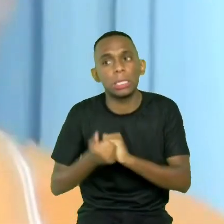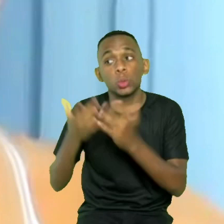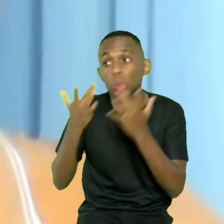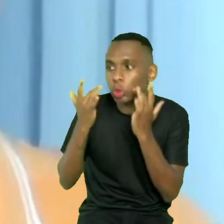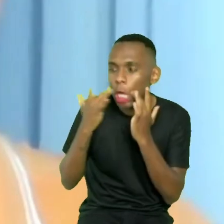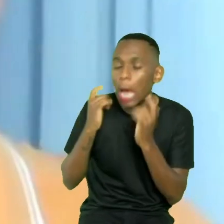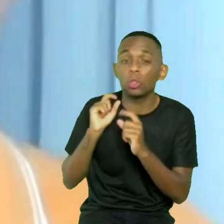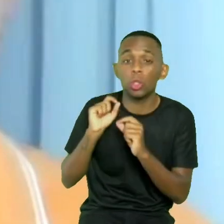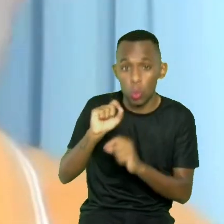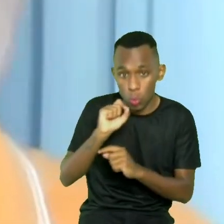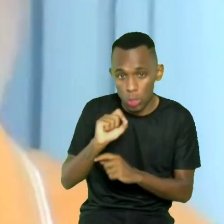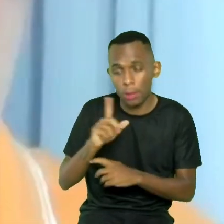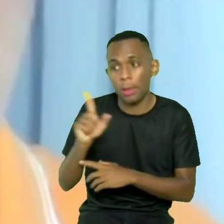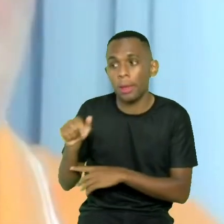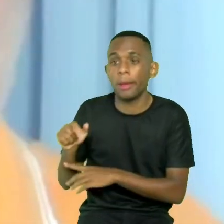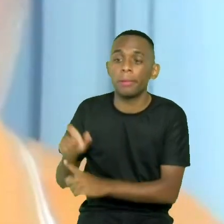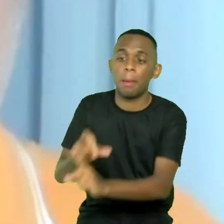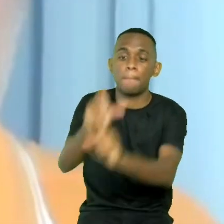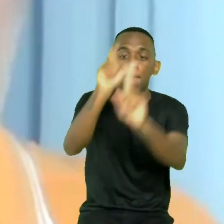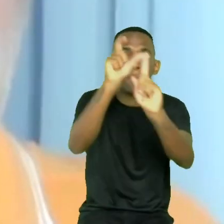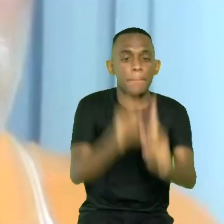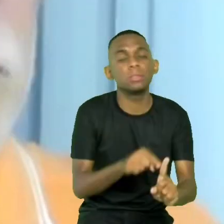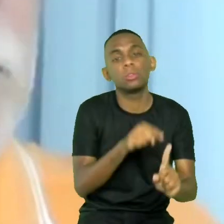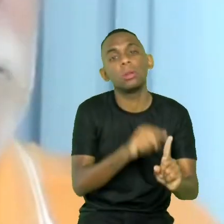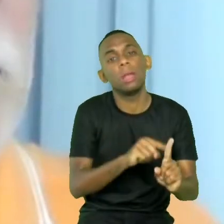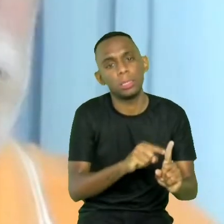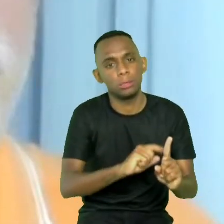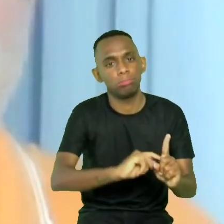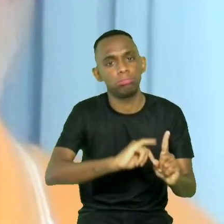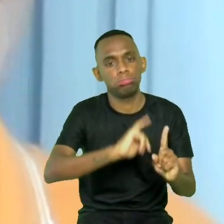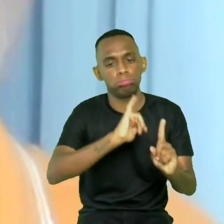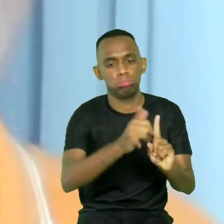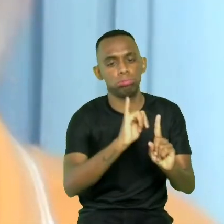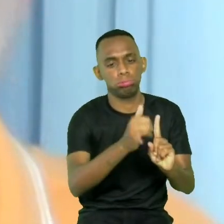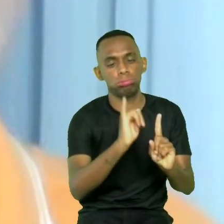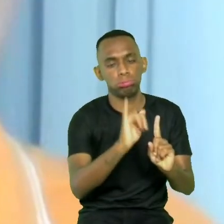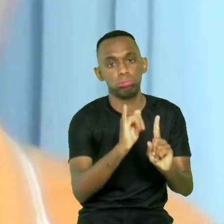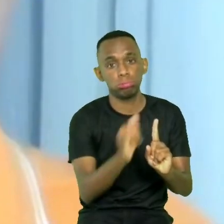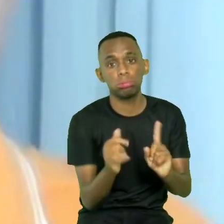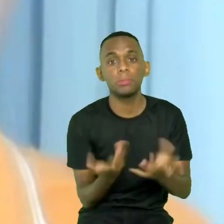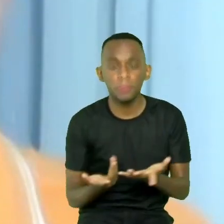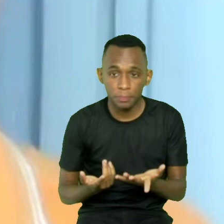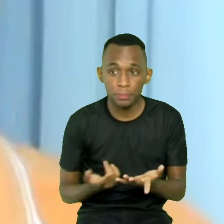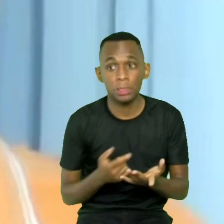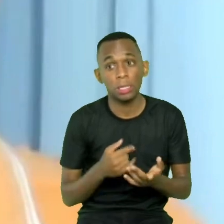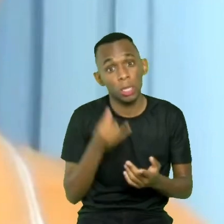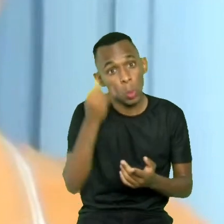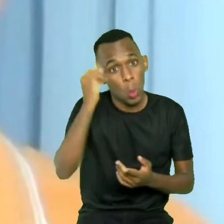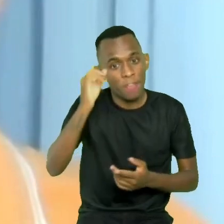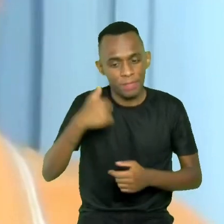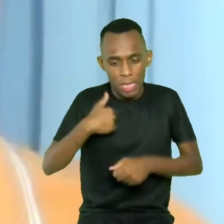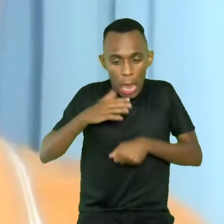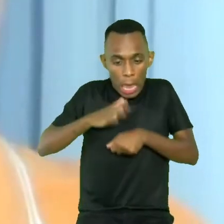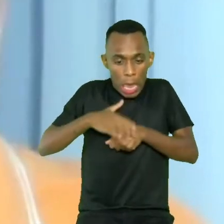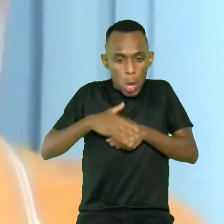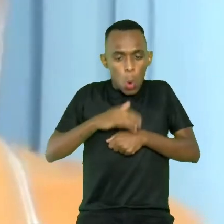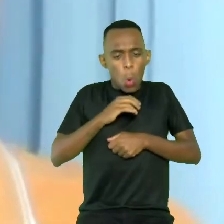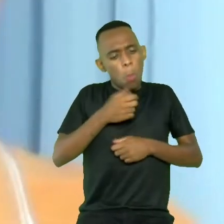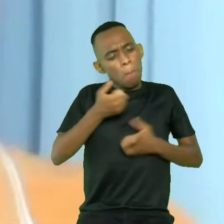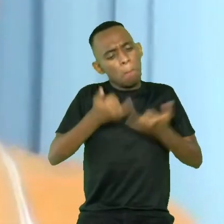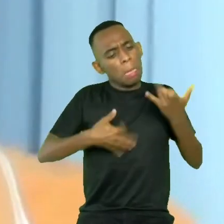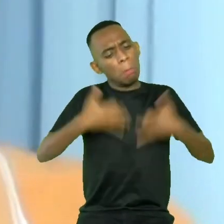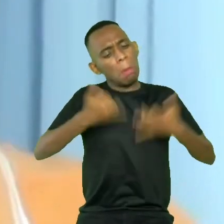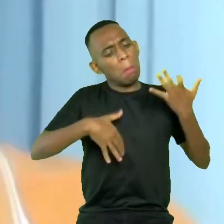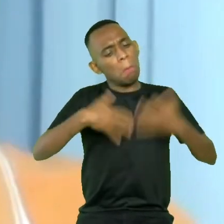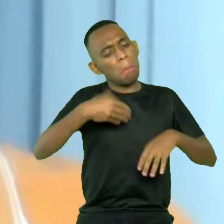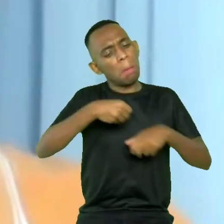a personagem narradora. Então, assim, eu evito ser o narrador, o contador da história. Muitas vezes eu